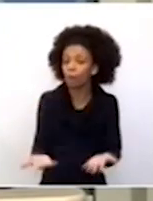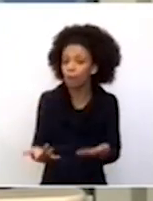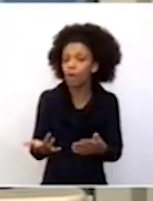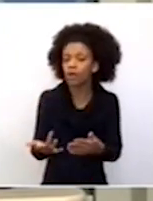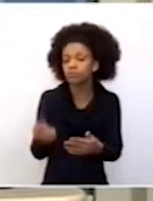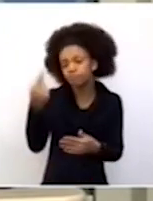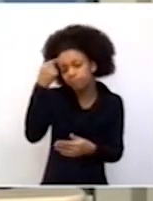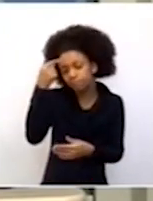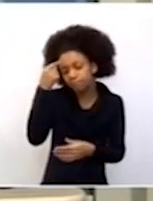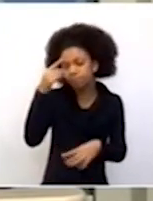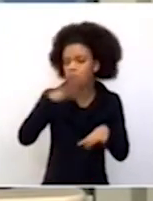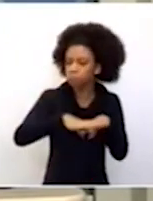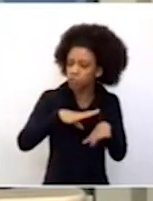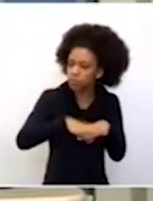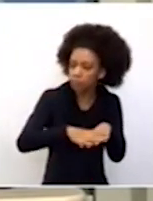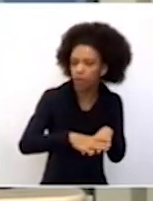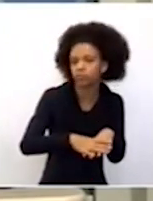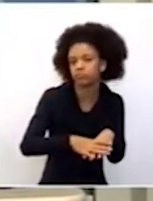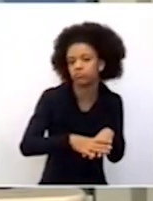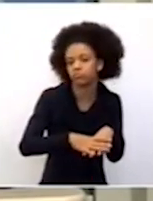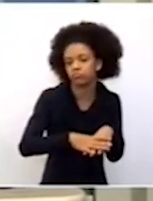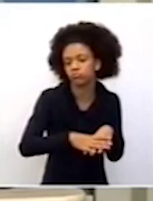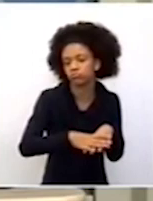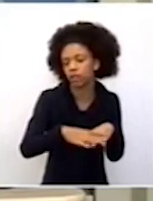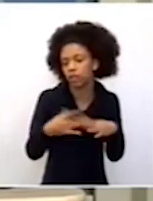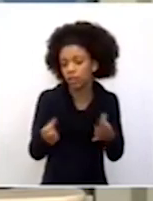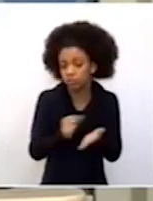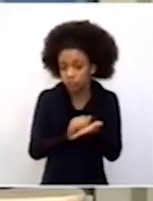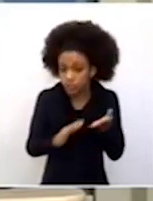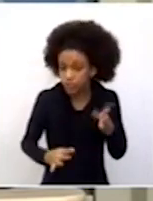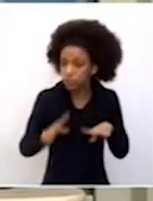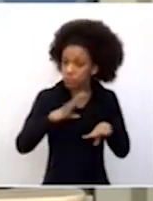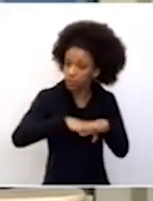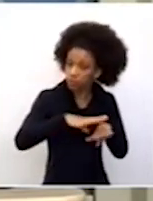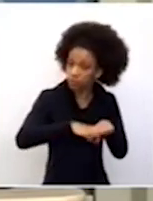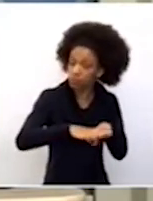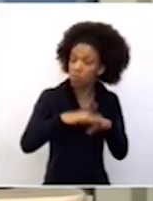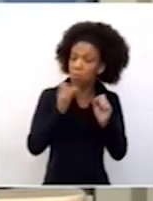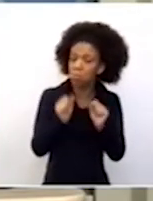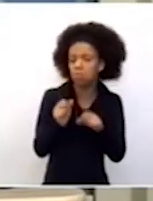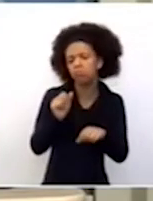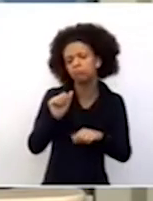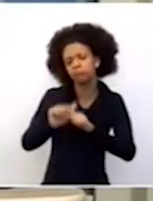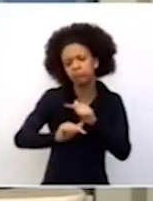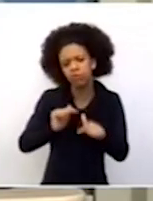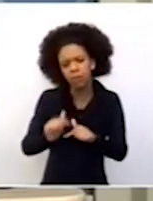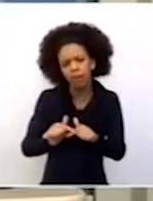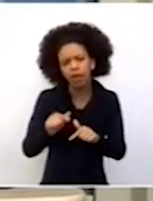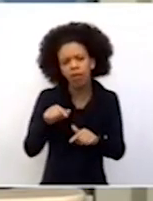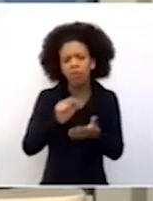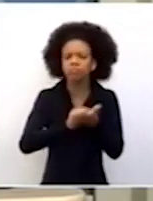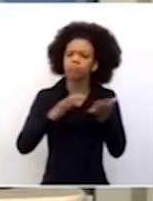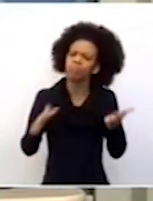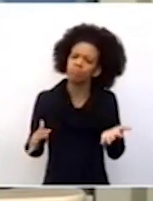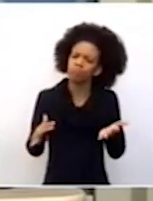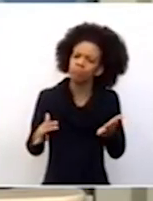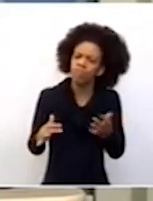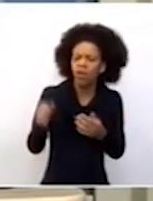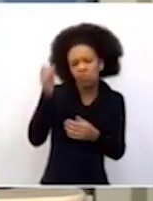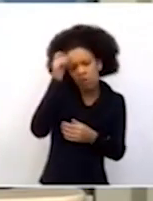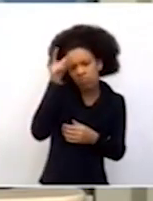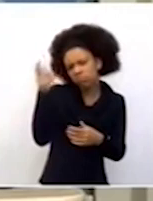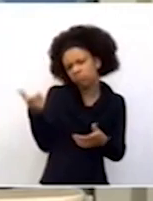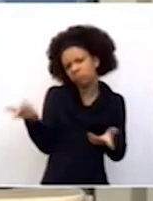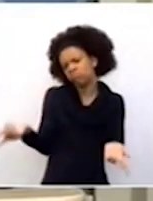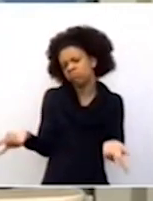perspectivas matemáticas, né, e pensamentos matemáticos, atividades matemáticas, nós poderemos trabalhar com essas atividades numa cultura maker, né,